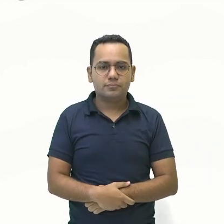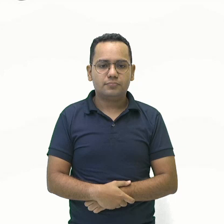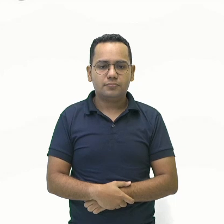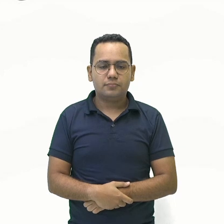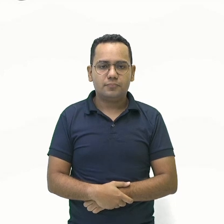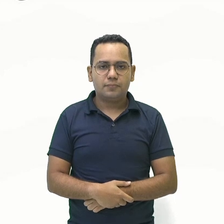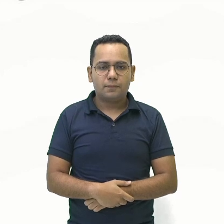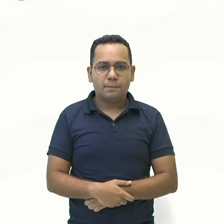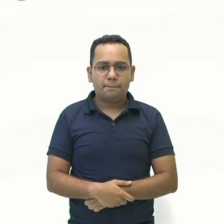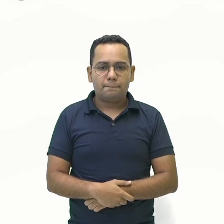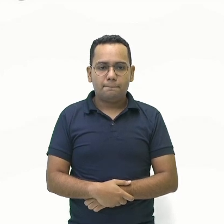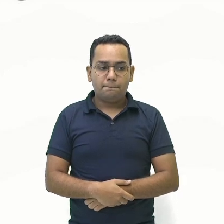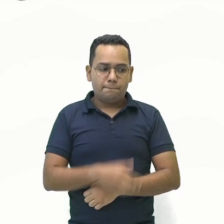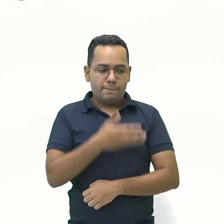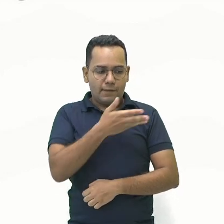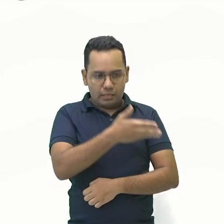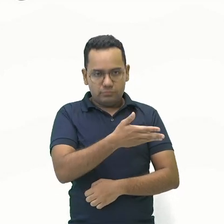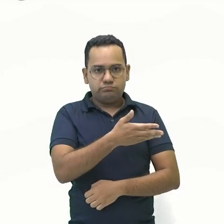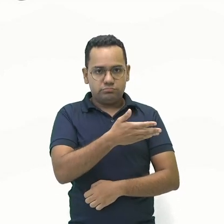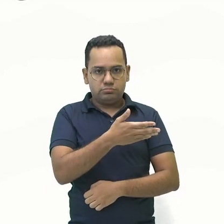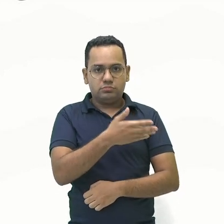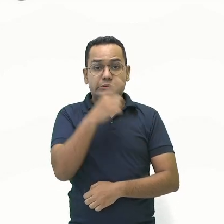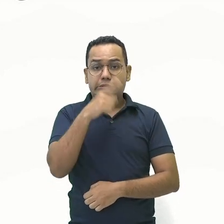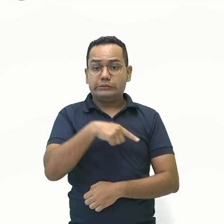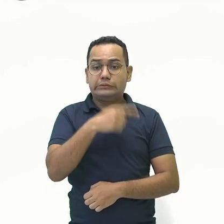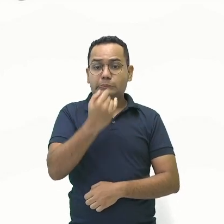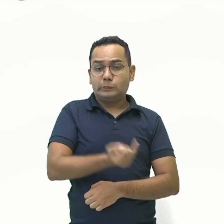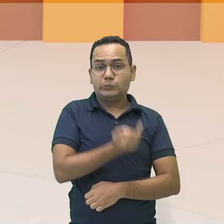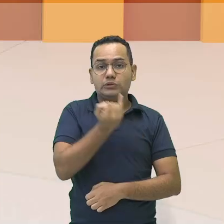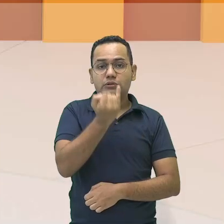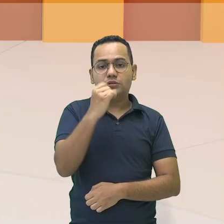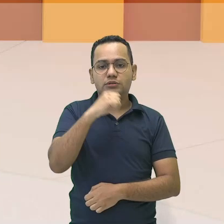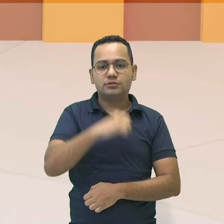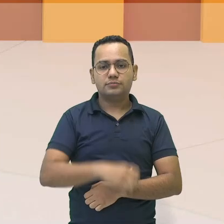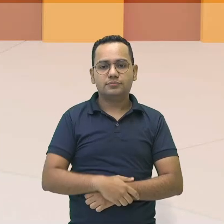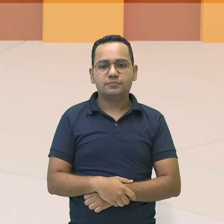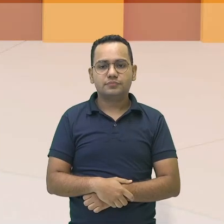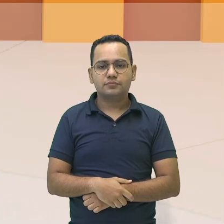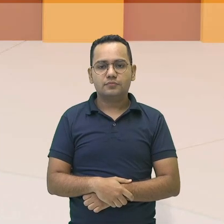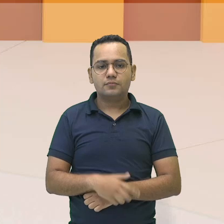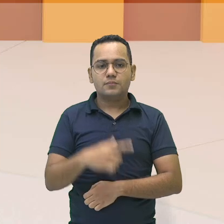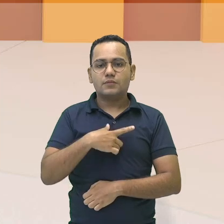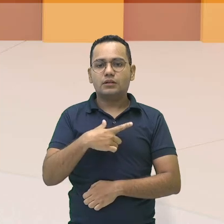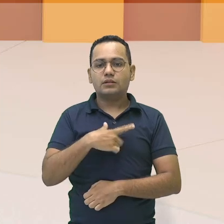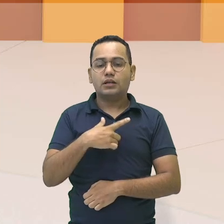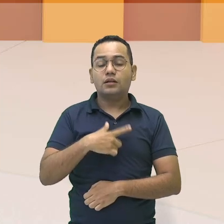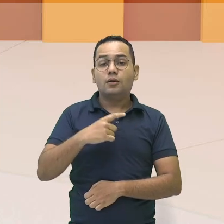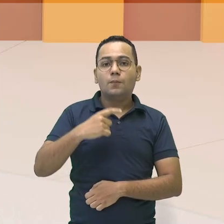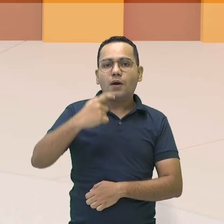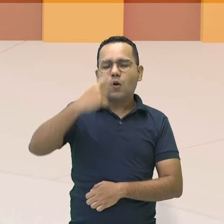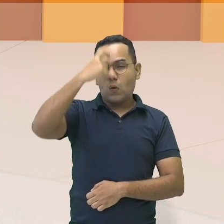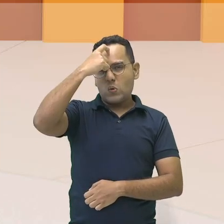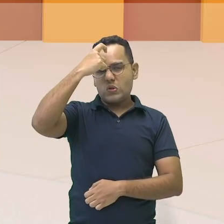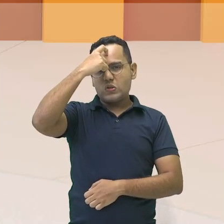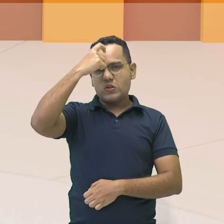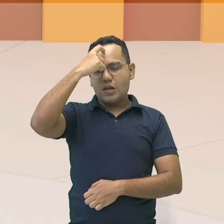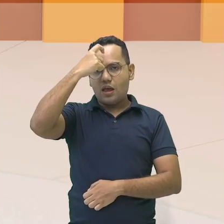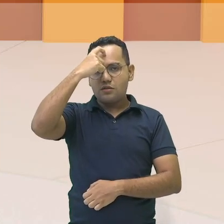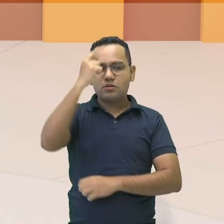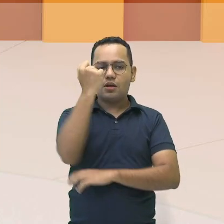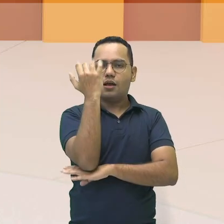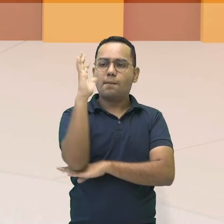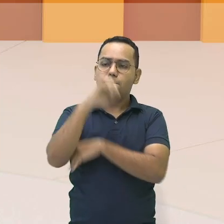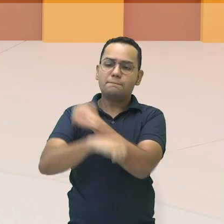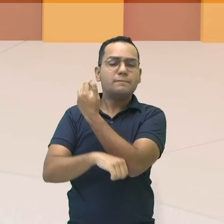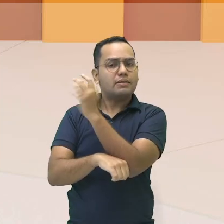O Clube de Roma ele foi importante porque ele criou uma espécie de consciência ambiental global que antes a gente não